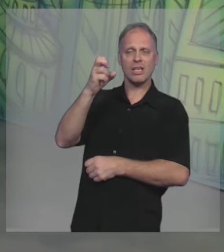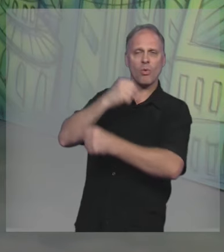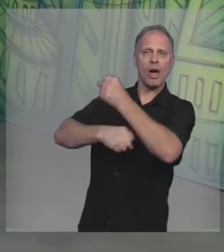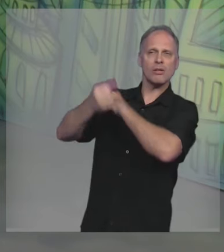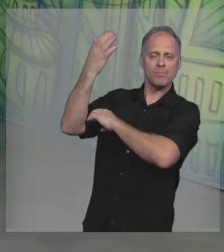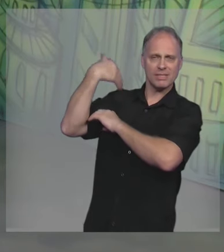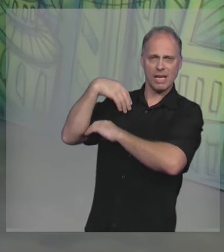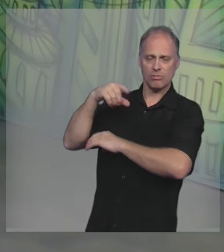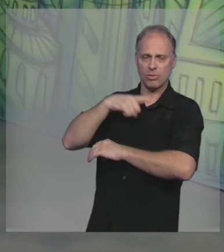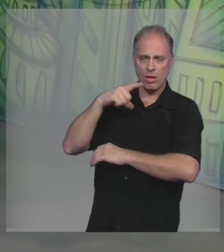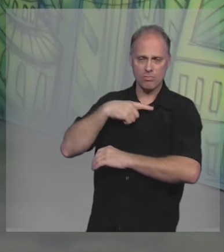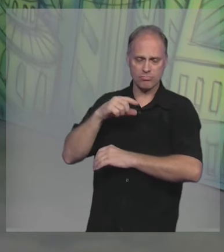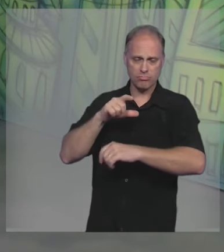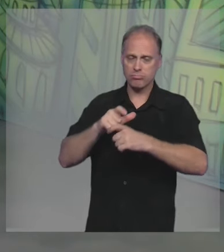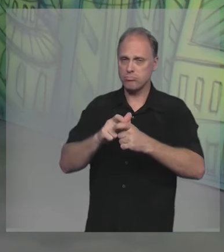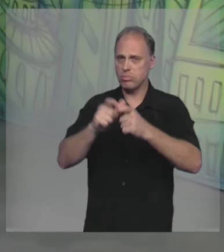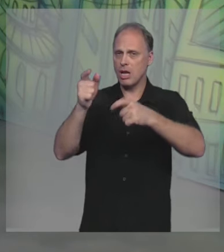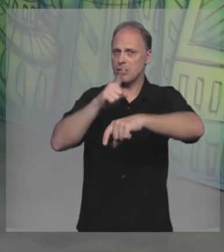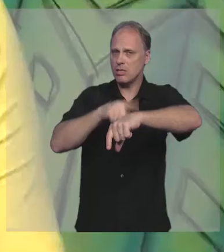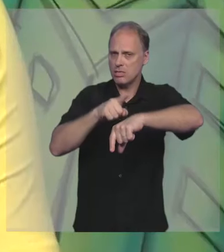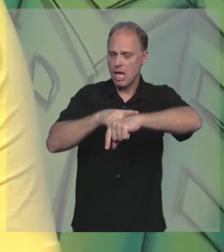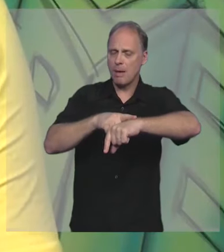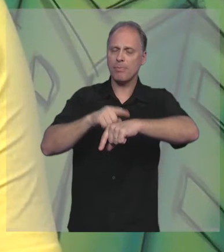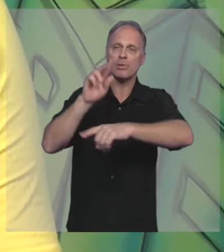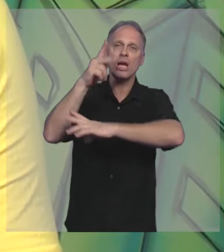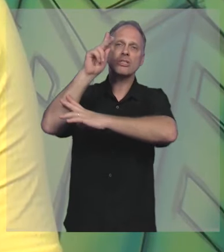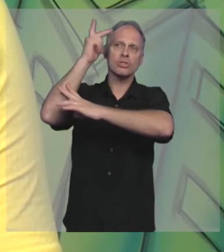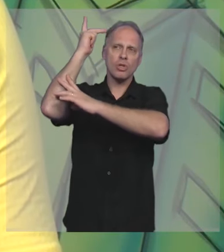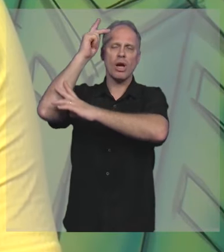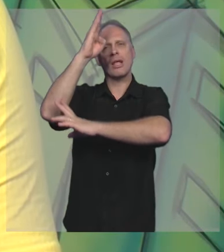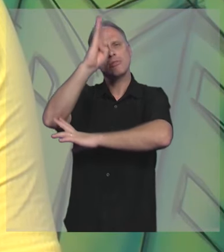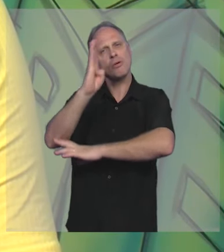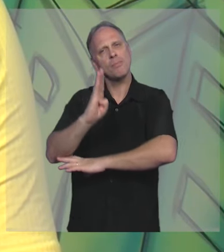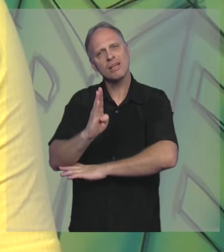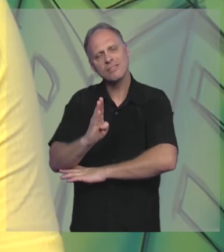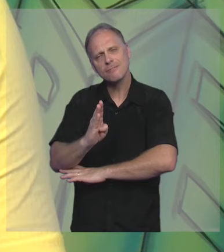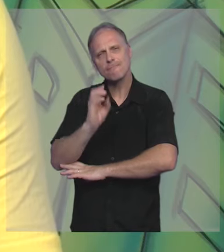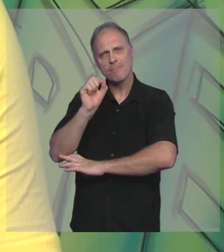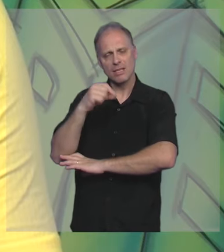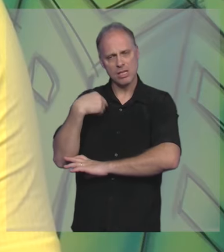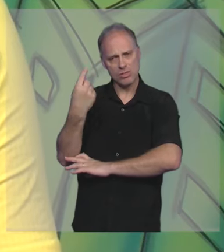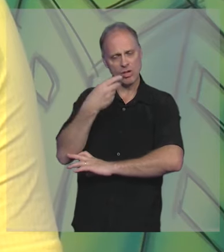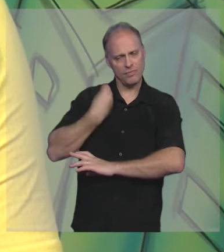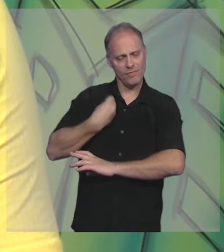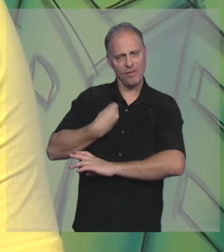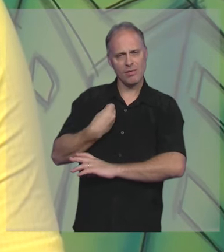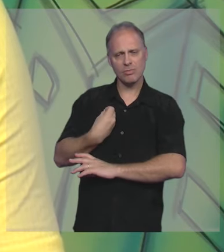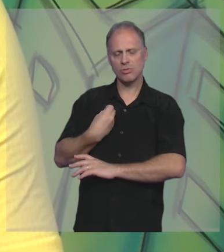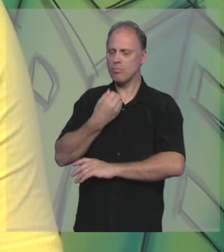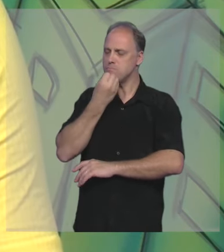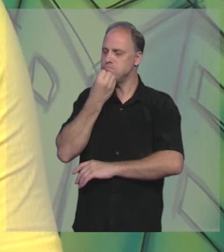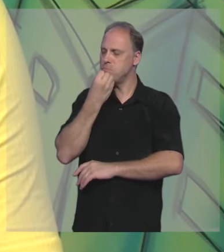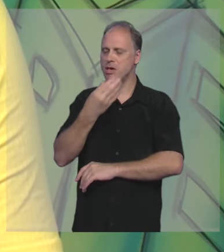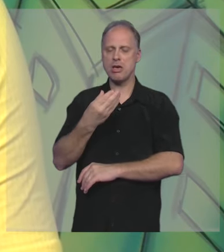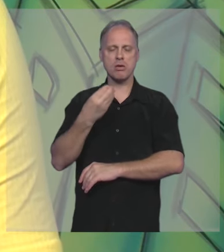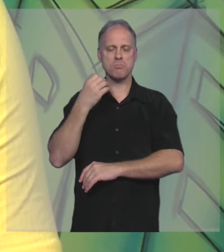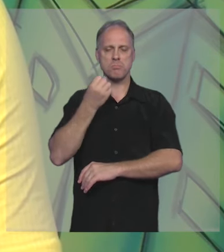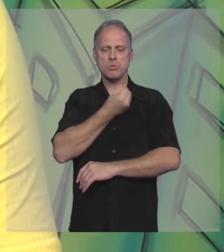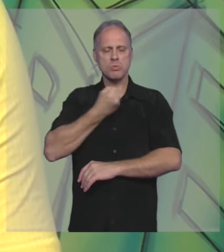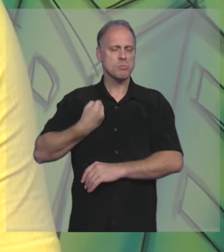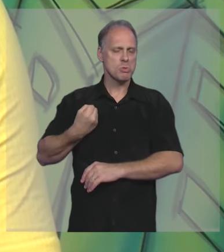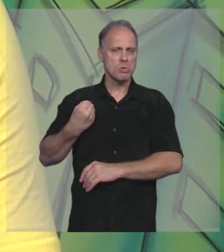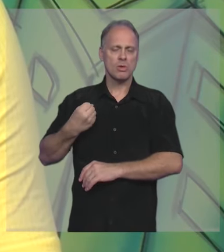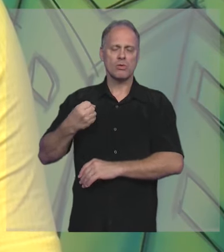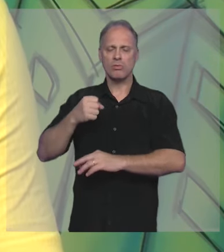Então, na verdade, tem um grande período aí na nossa história, na história do Brasil, que nós vivemos uma grande recessão, números